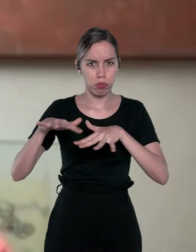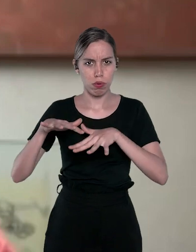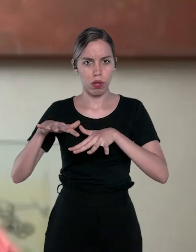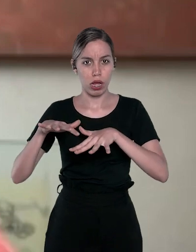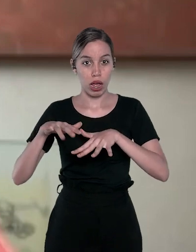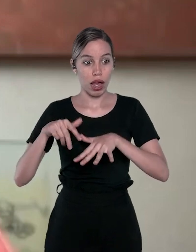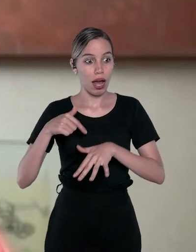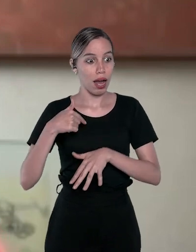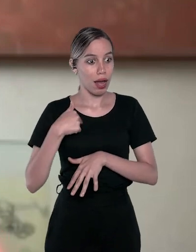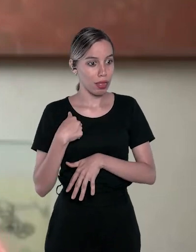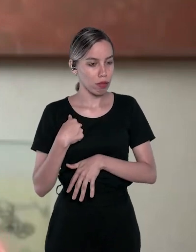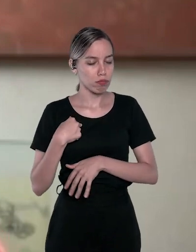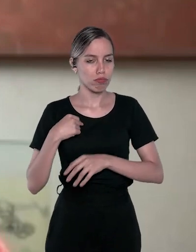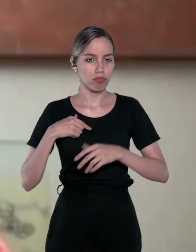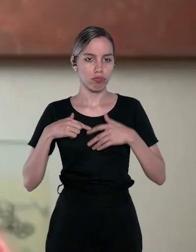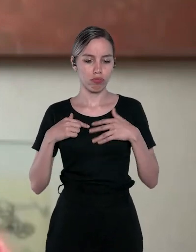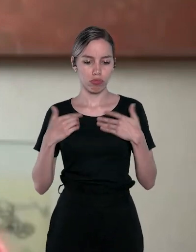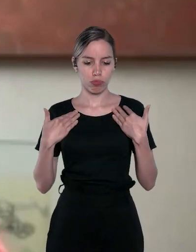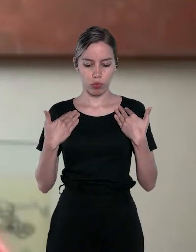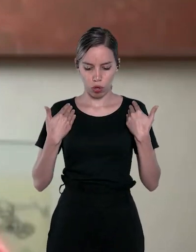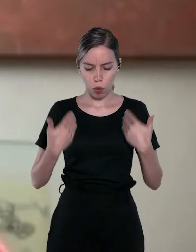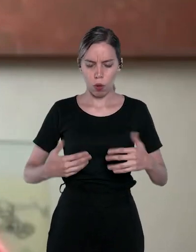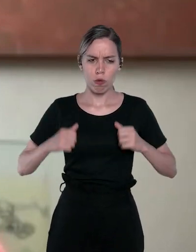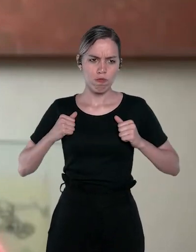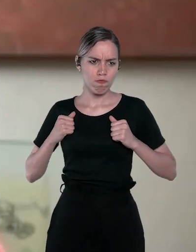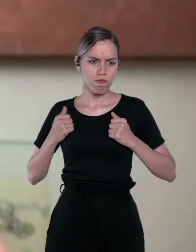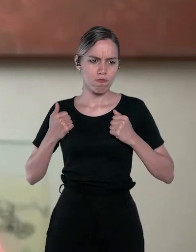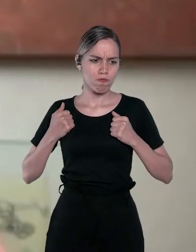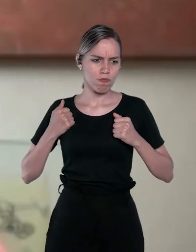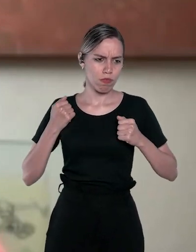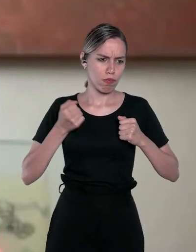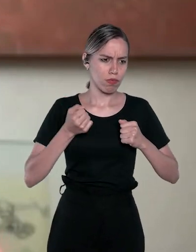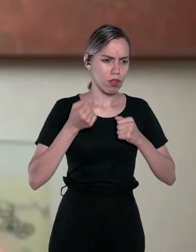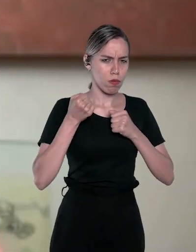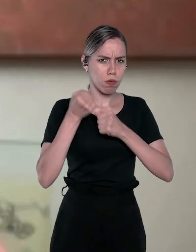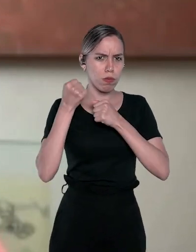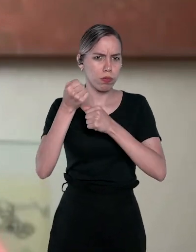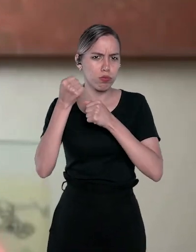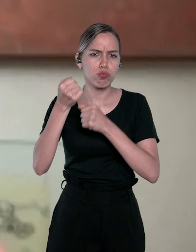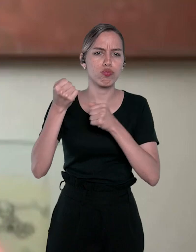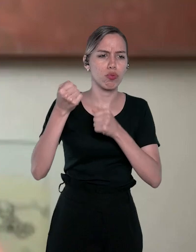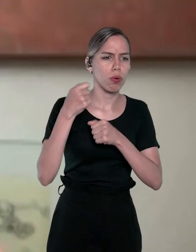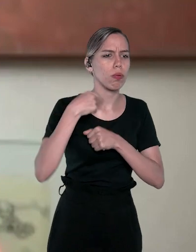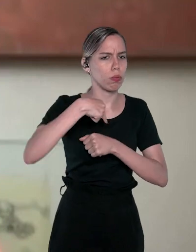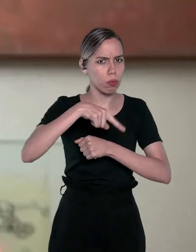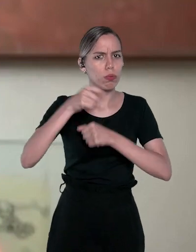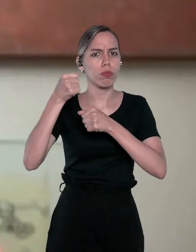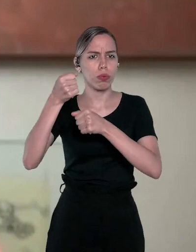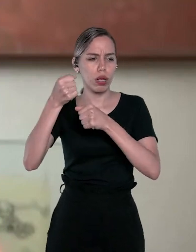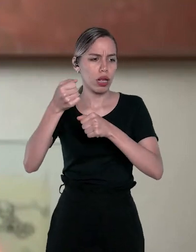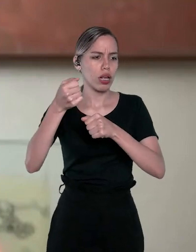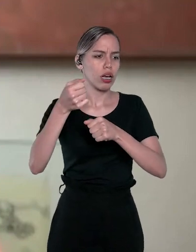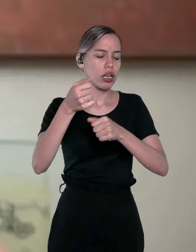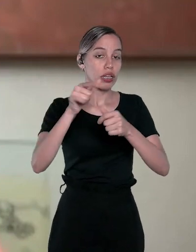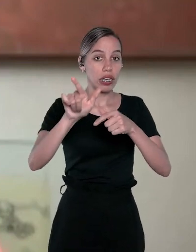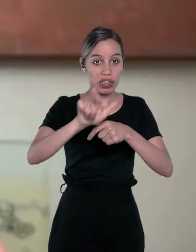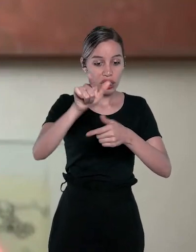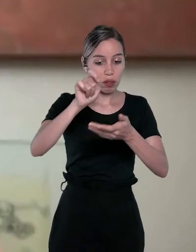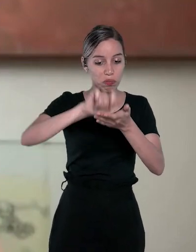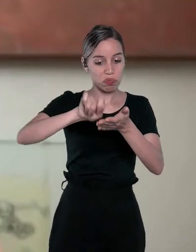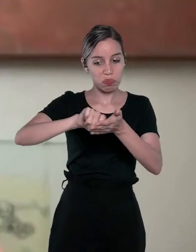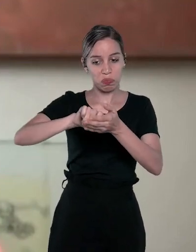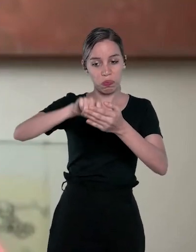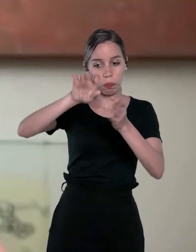politicamente, eu me dediquei de corpo e alma a isso e deixei um pouco para trás a literatura.